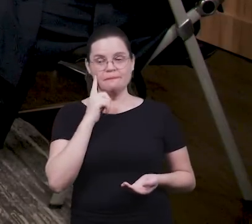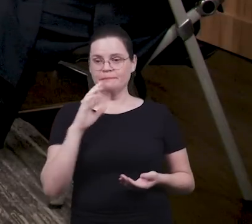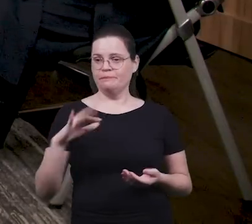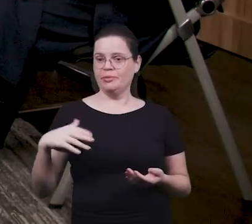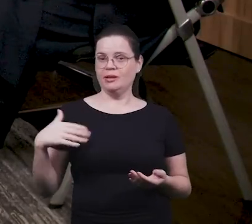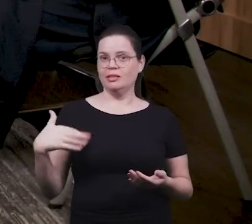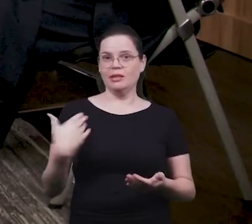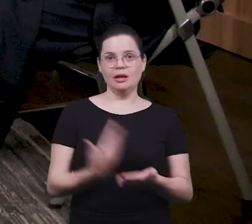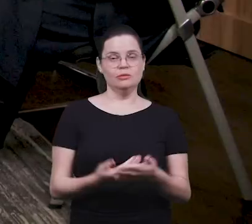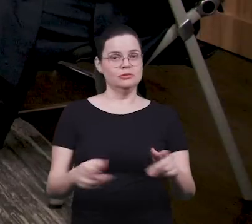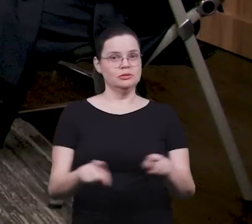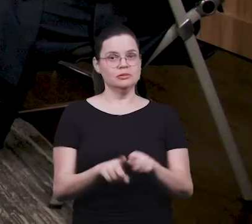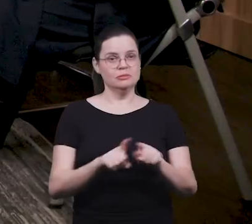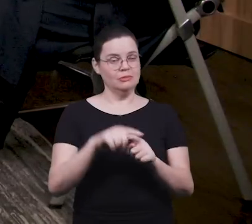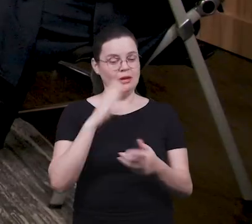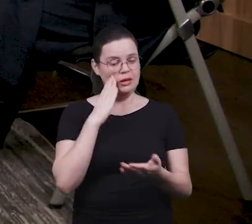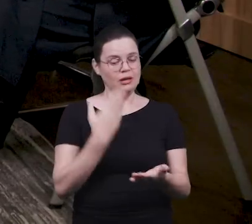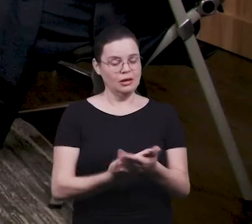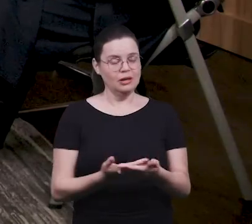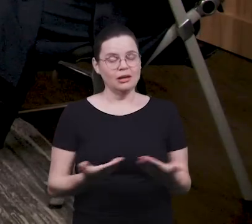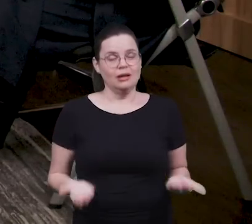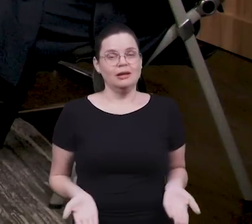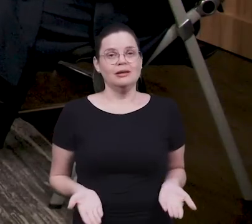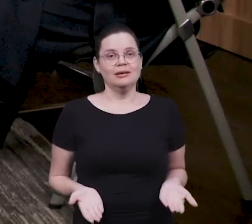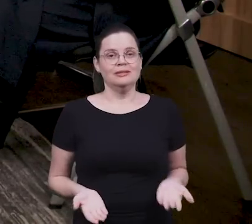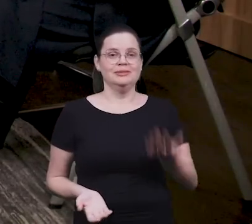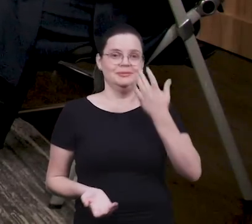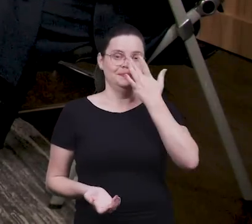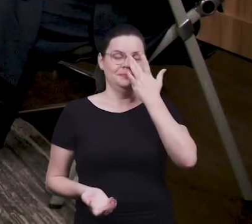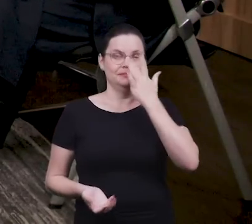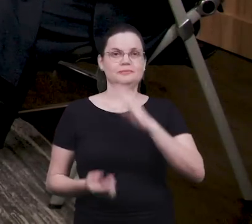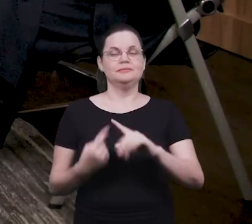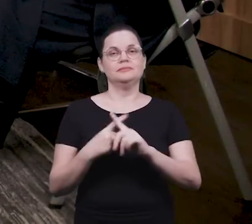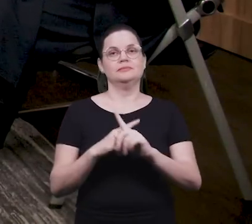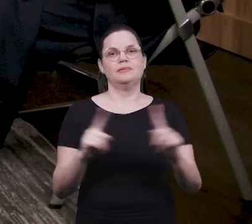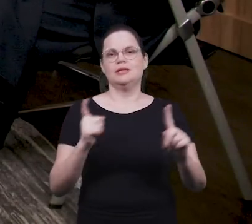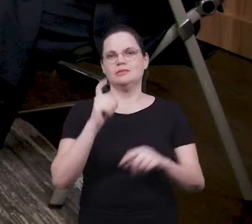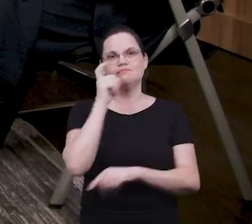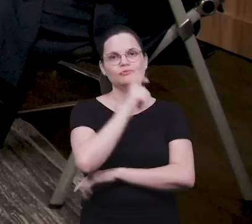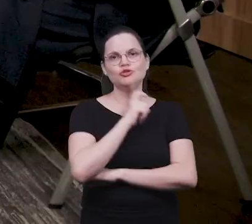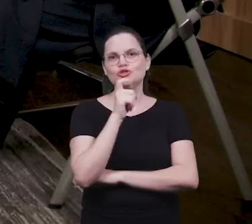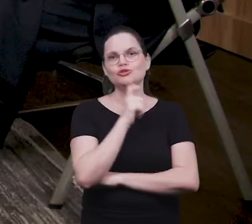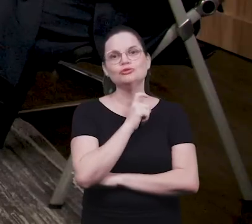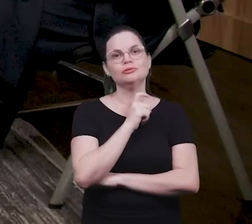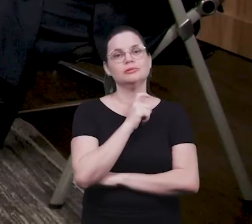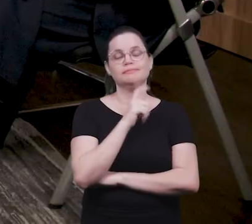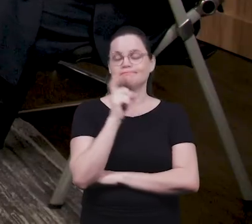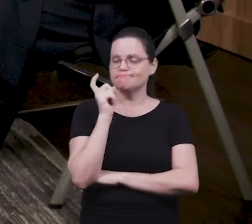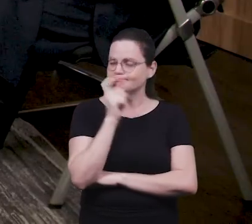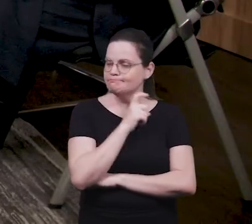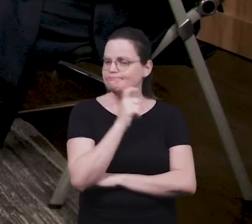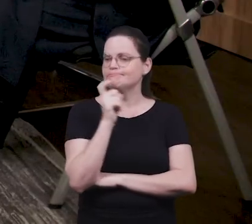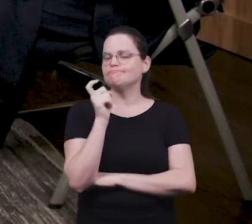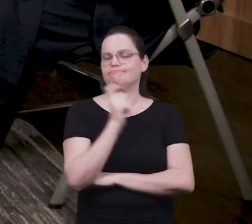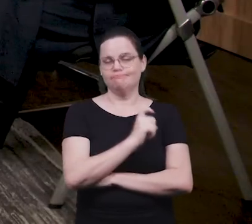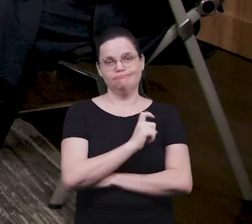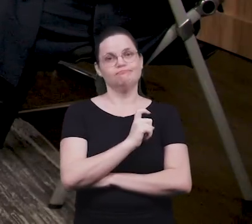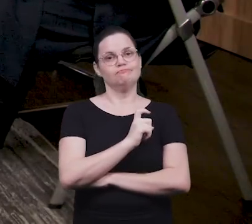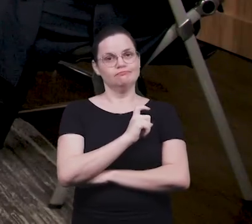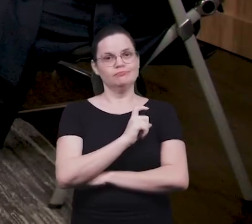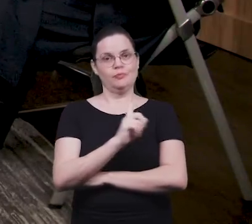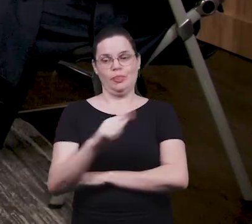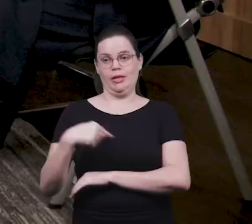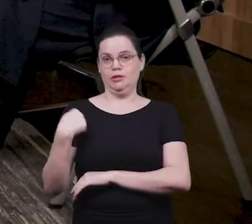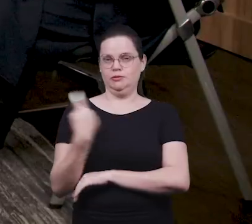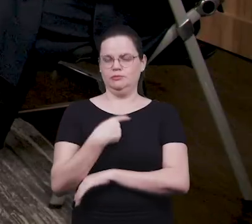né? Mas uma grande mentira. E a preocupação da igreja é dizer a